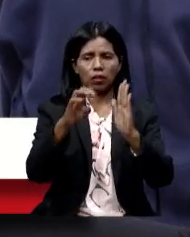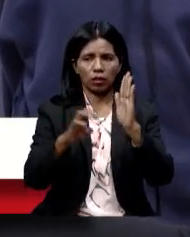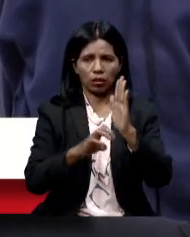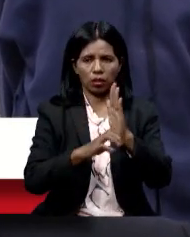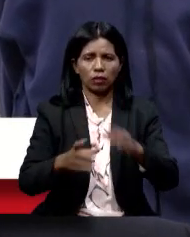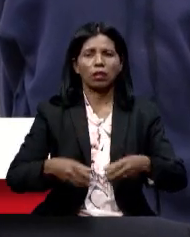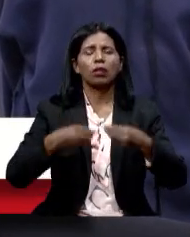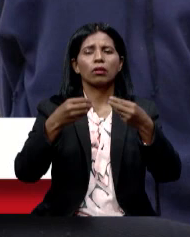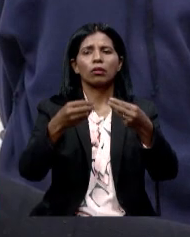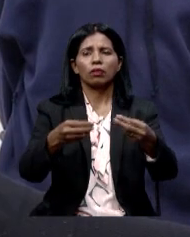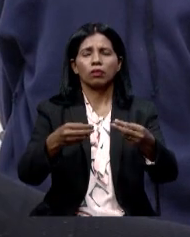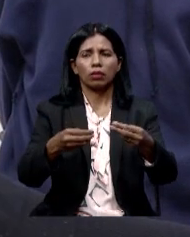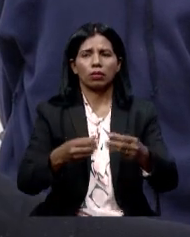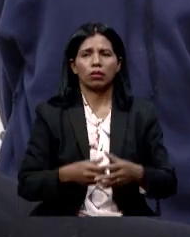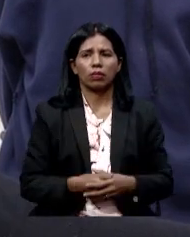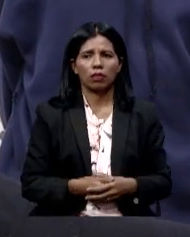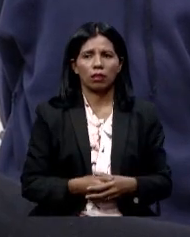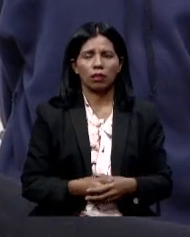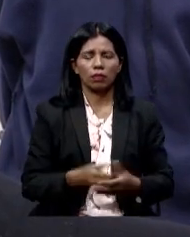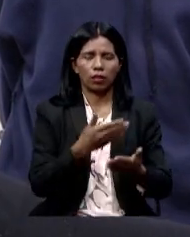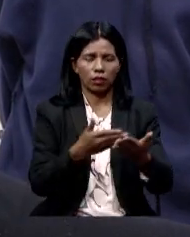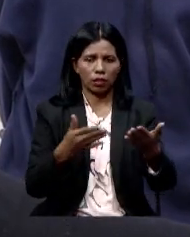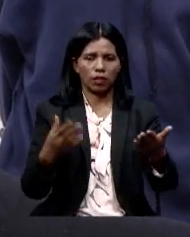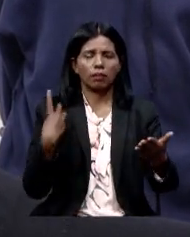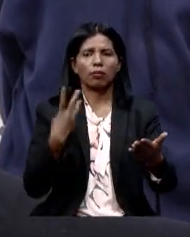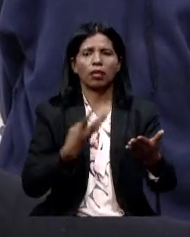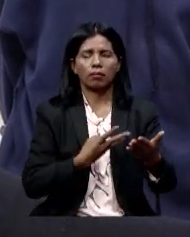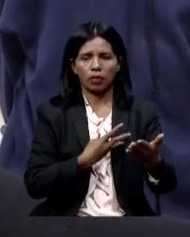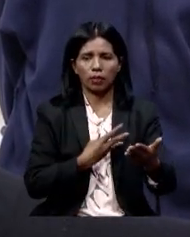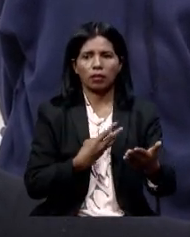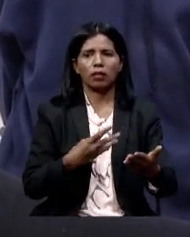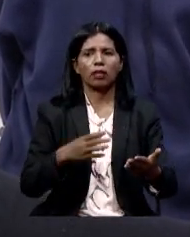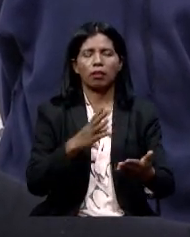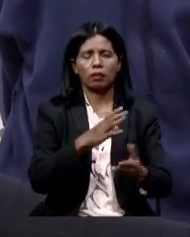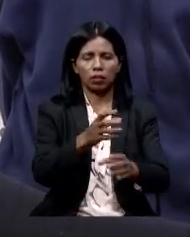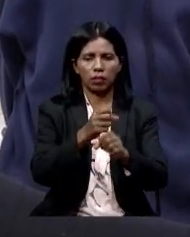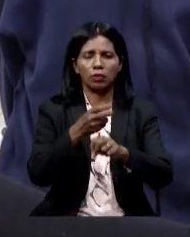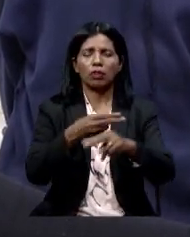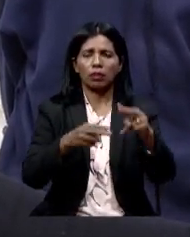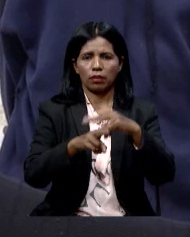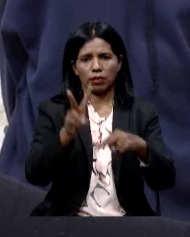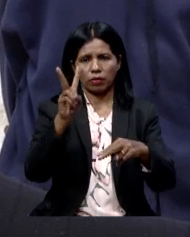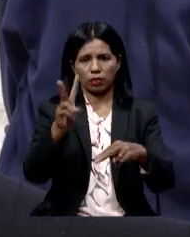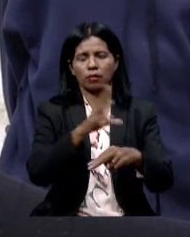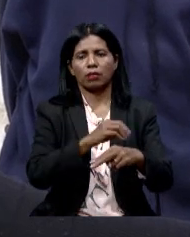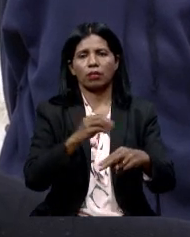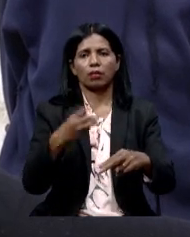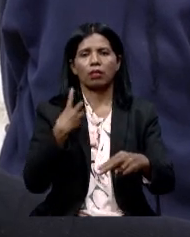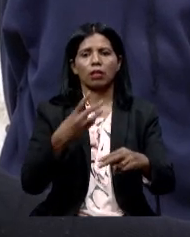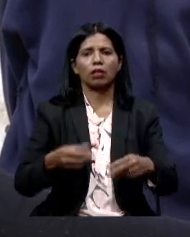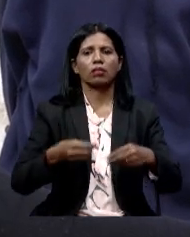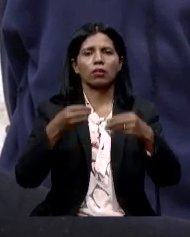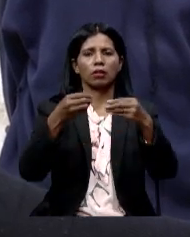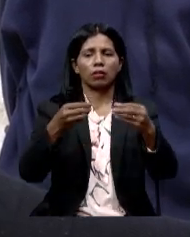for na Cloquen, material nebem para a Tanami, a Missão Simho Liman Rua, ami fo